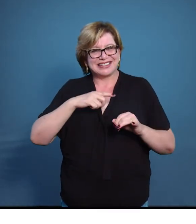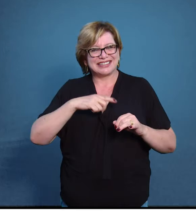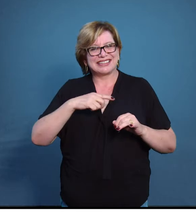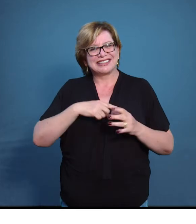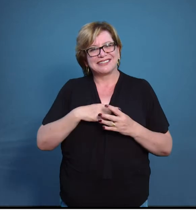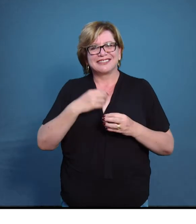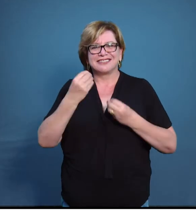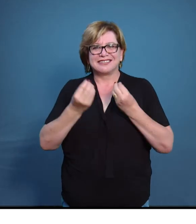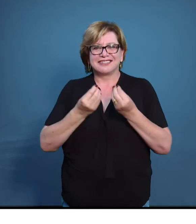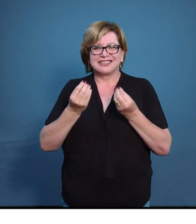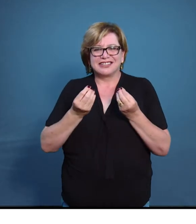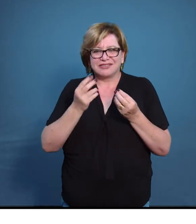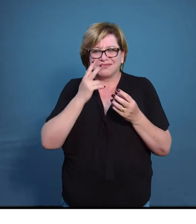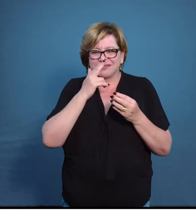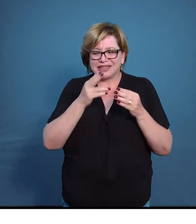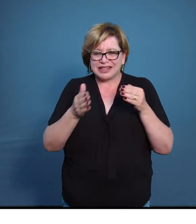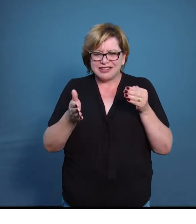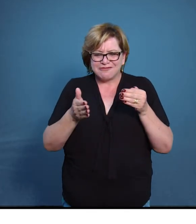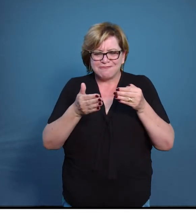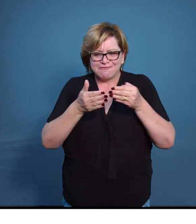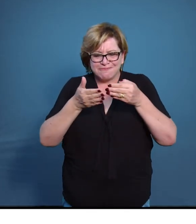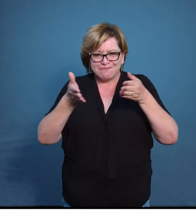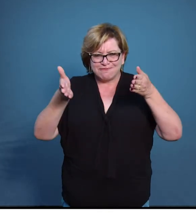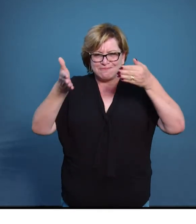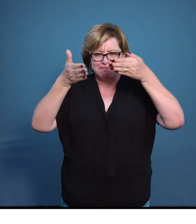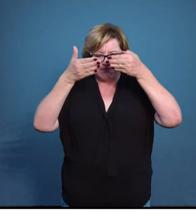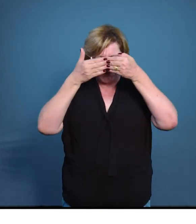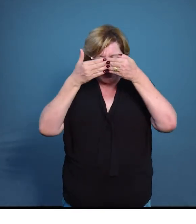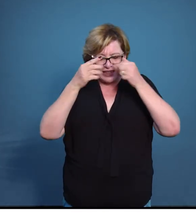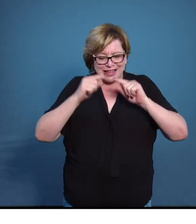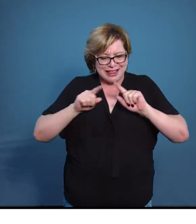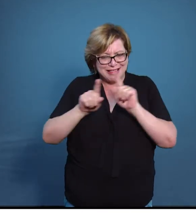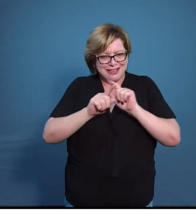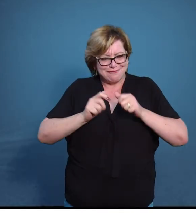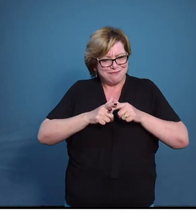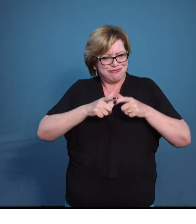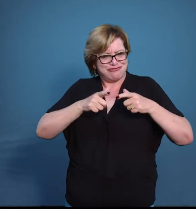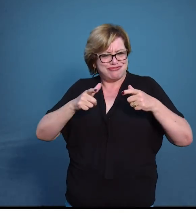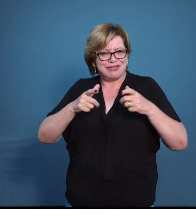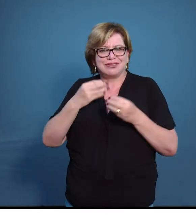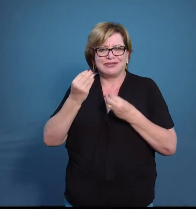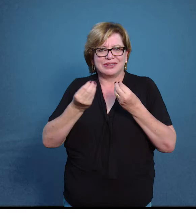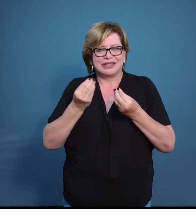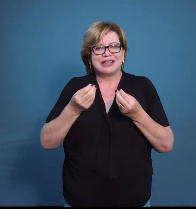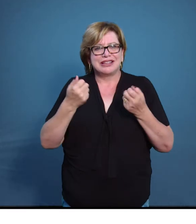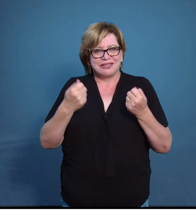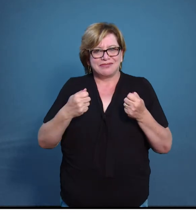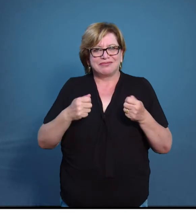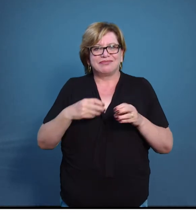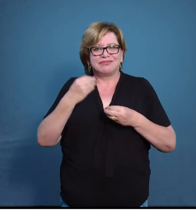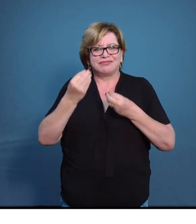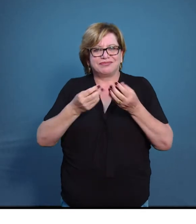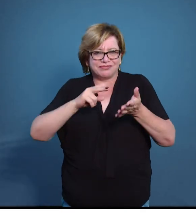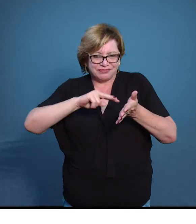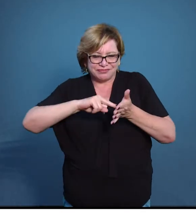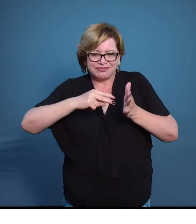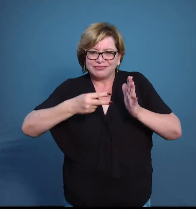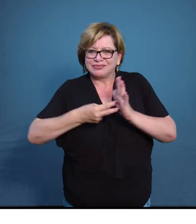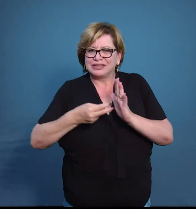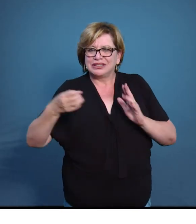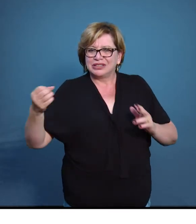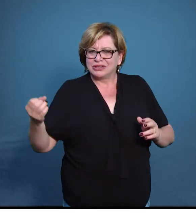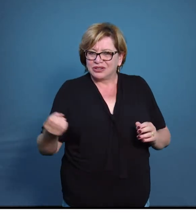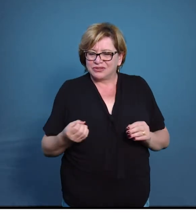ia fechar o pensamento de vocês, não ia deixar ampliar tanto. Então, ele não ia deixar ressignificar tanto.